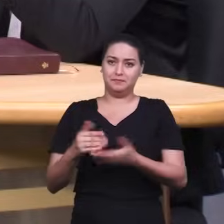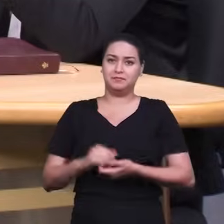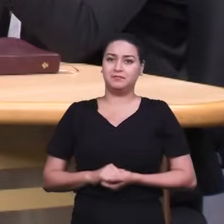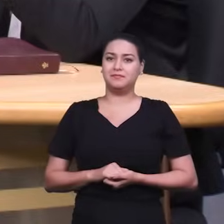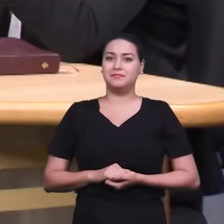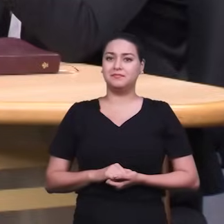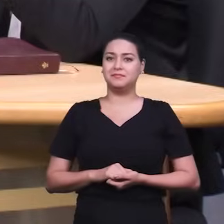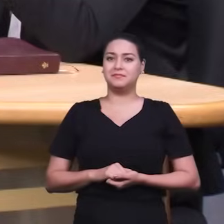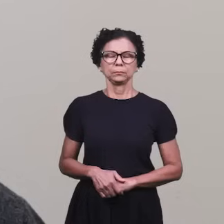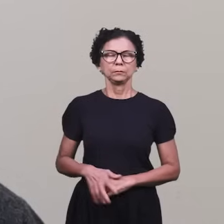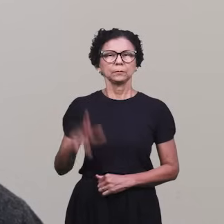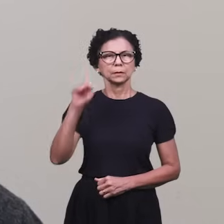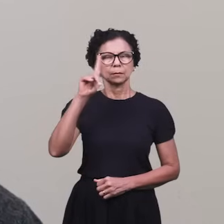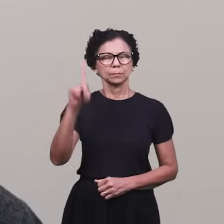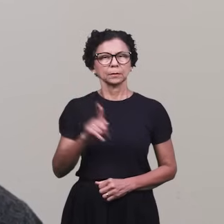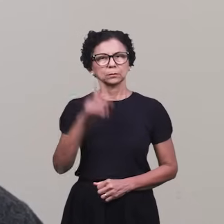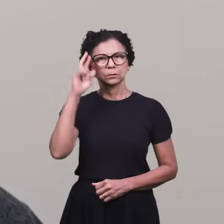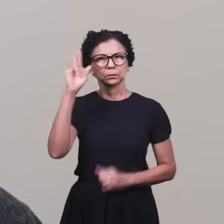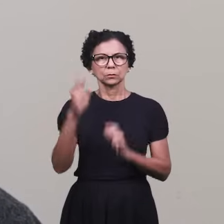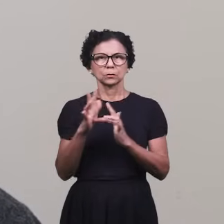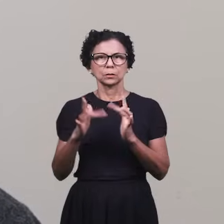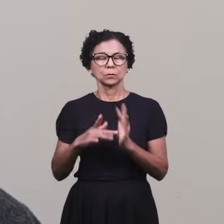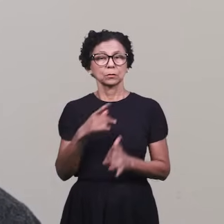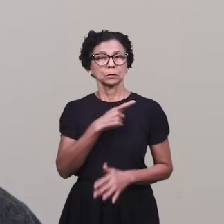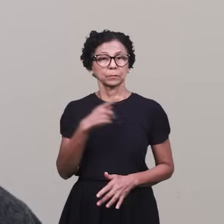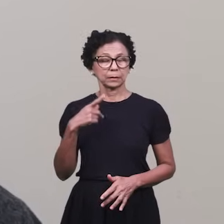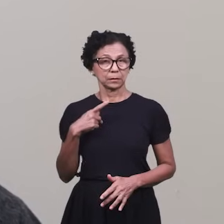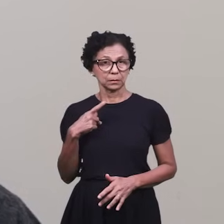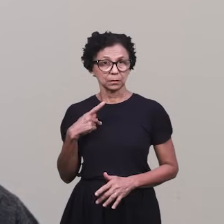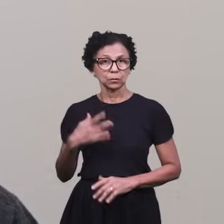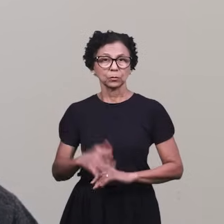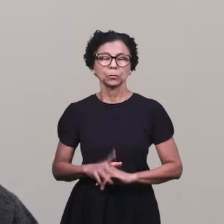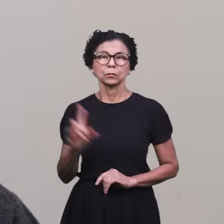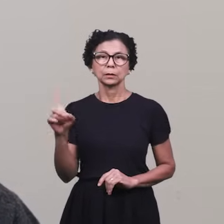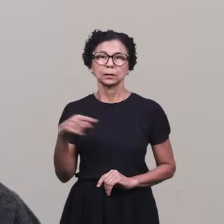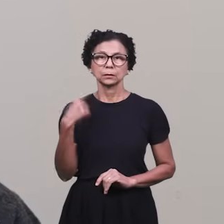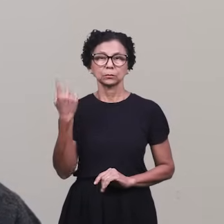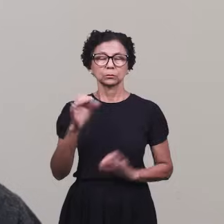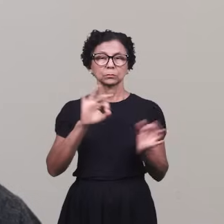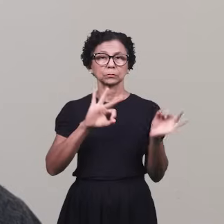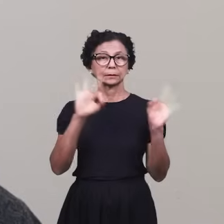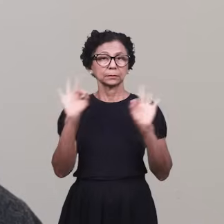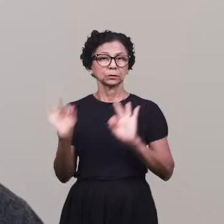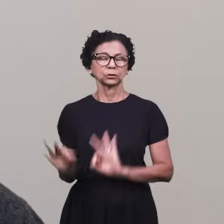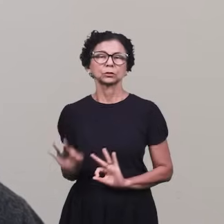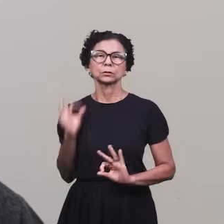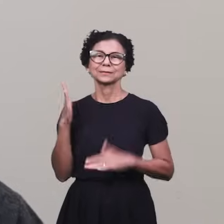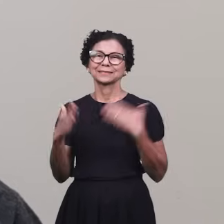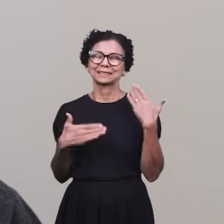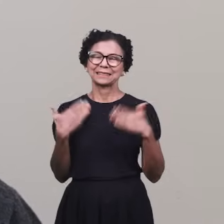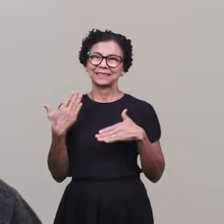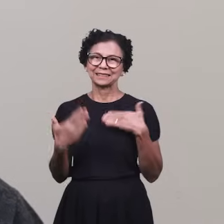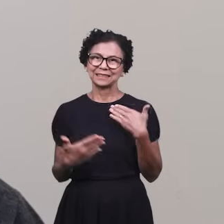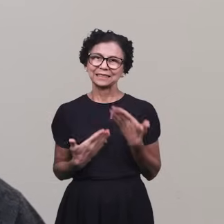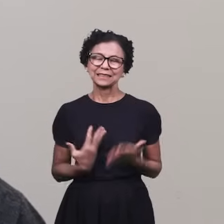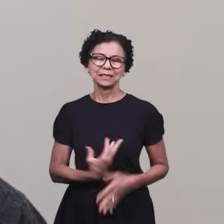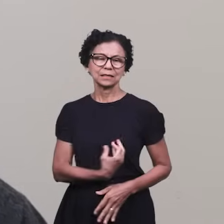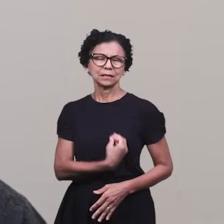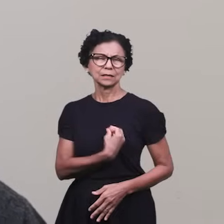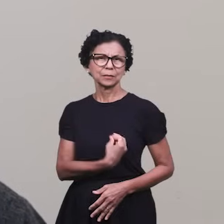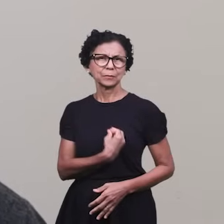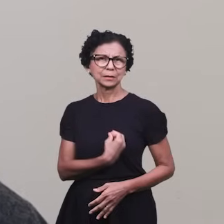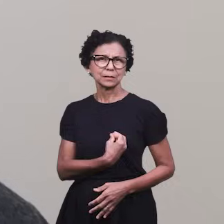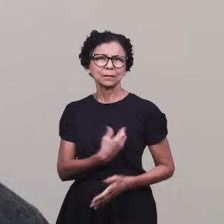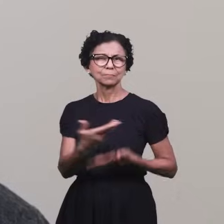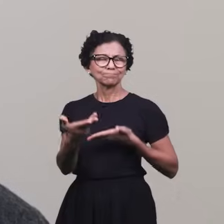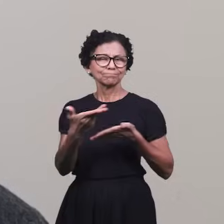dias atuais. A paz do Senhor Jesus, pastor, demais irmãos que estão nos assistindo. É